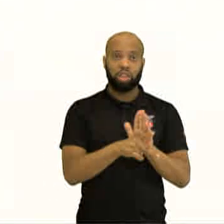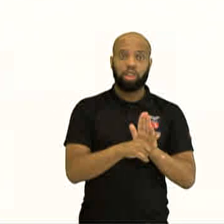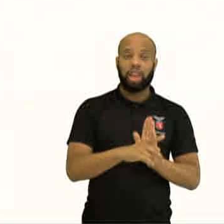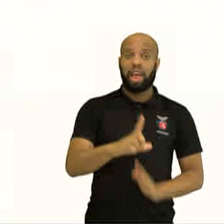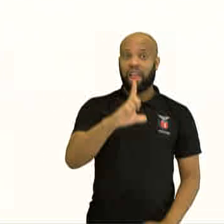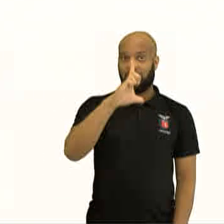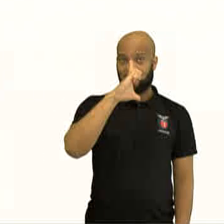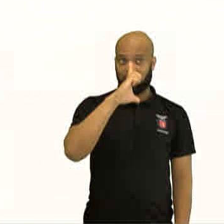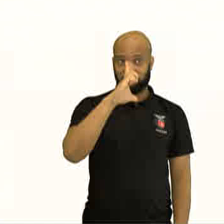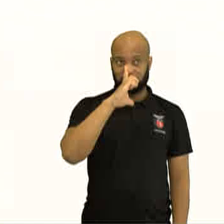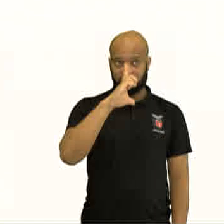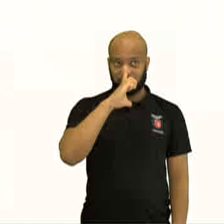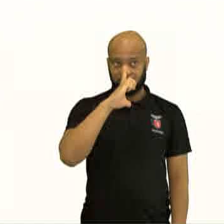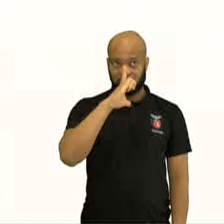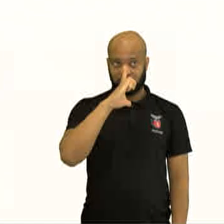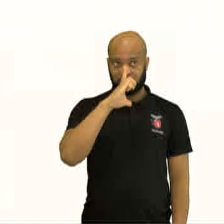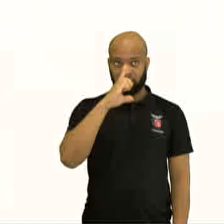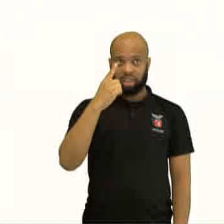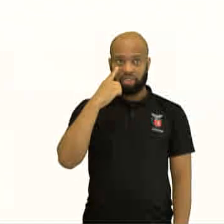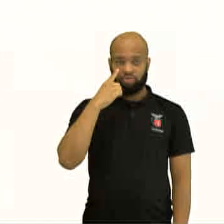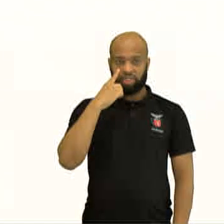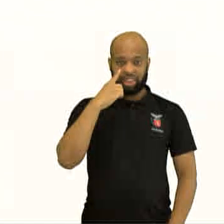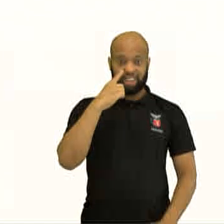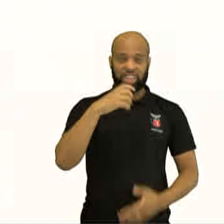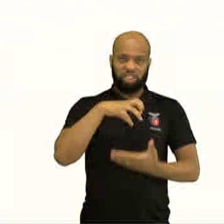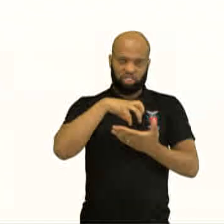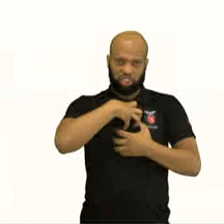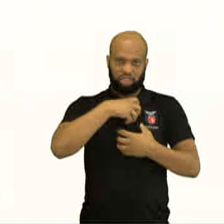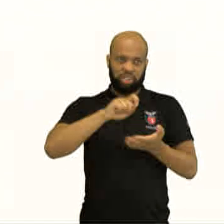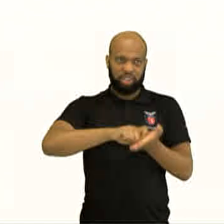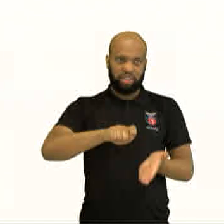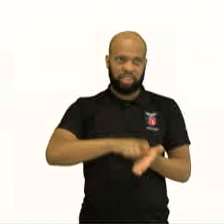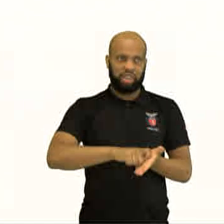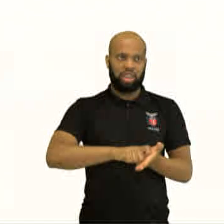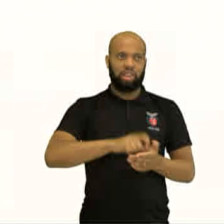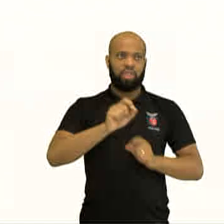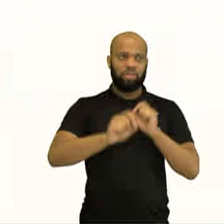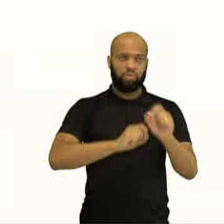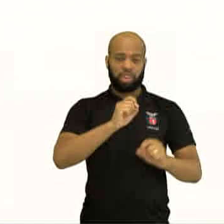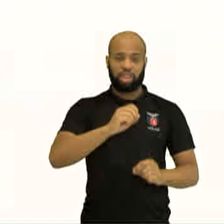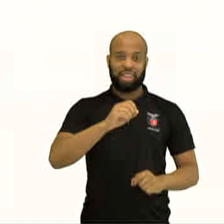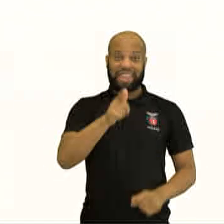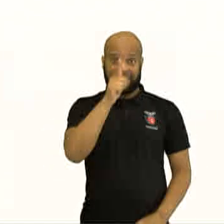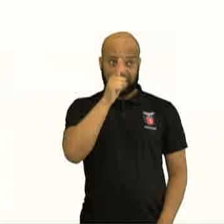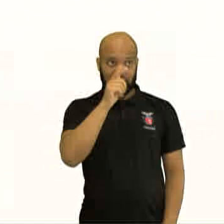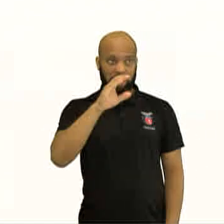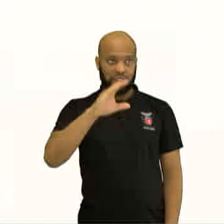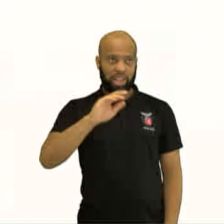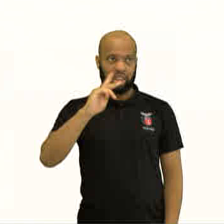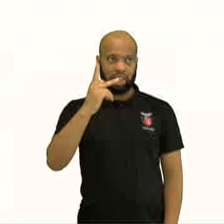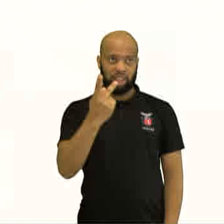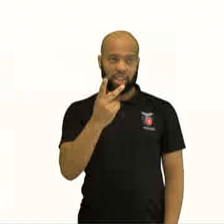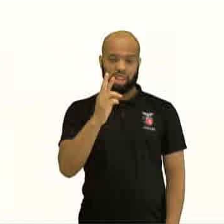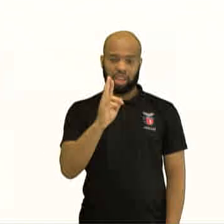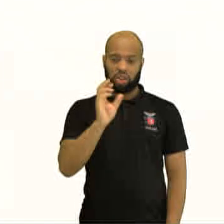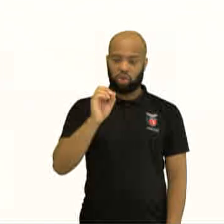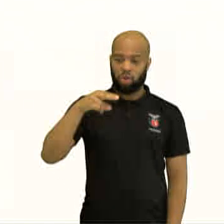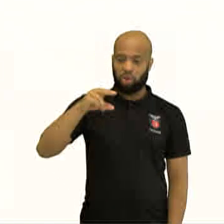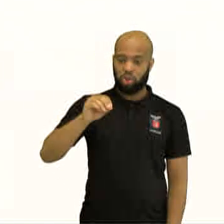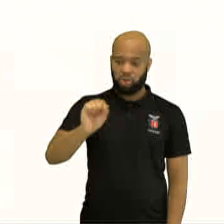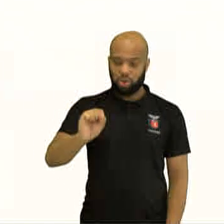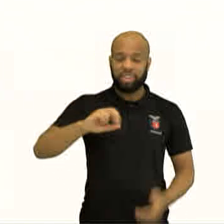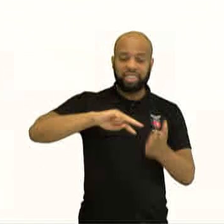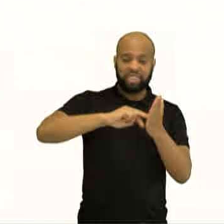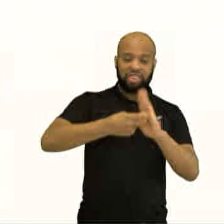né? Cronica, ó, com CH aqui, ó. E do grego cronos, que significa tempo. Muito